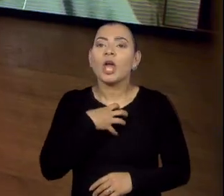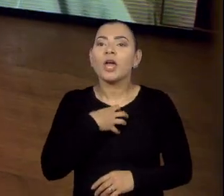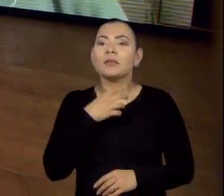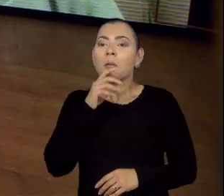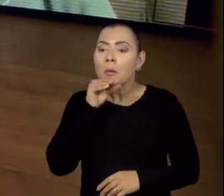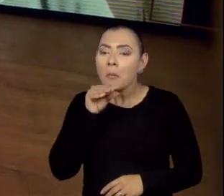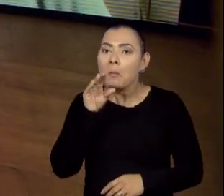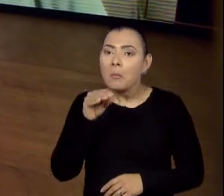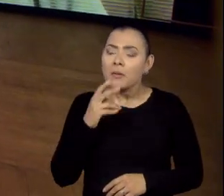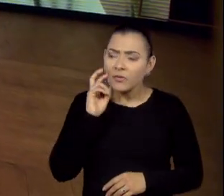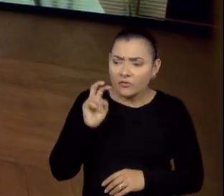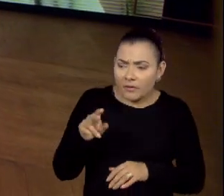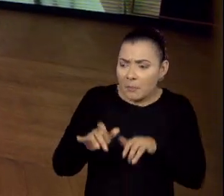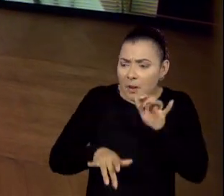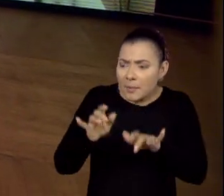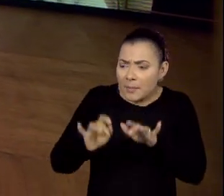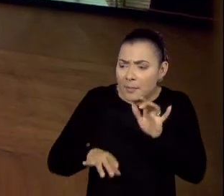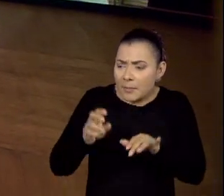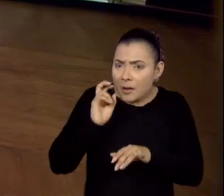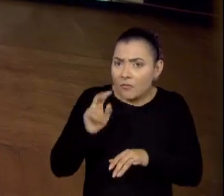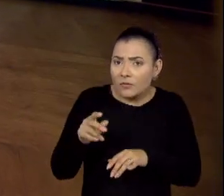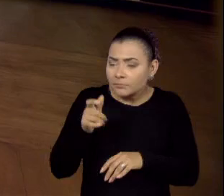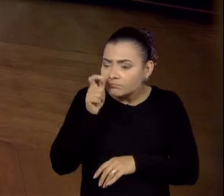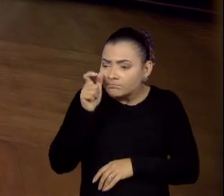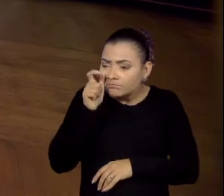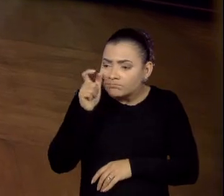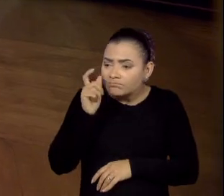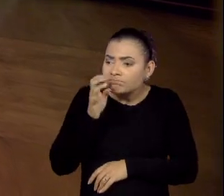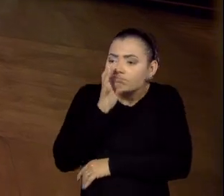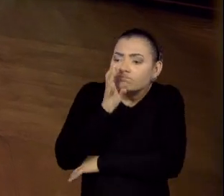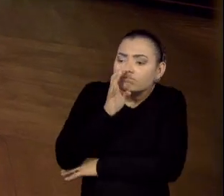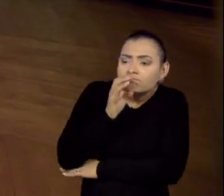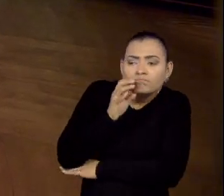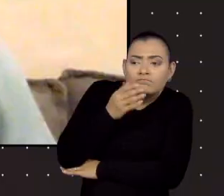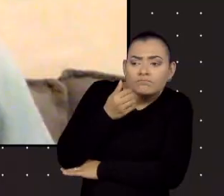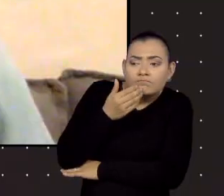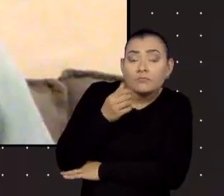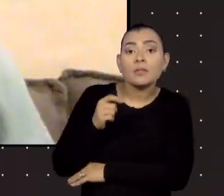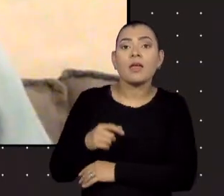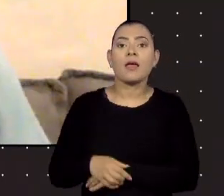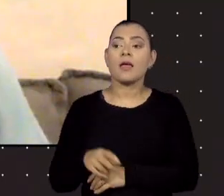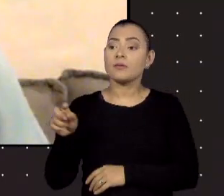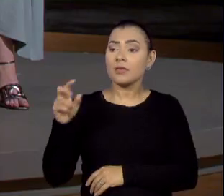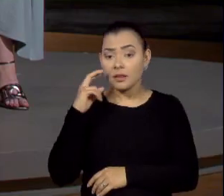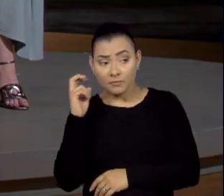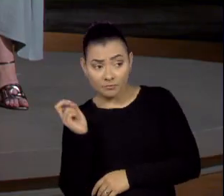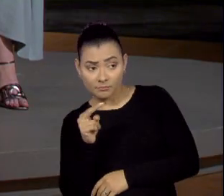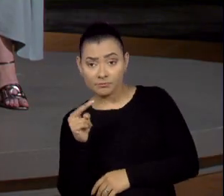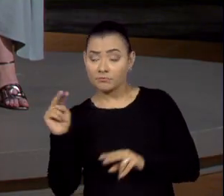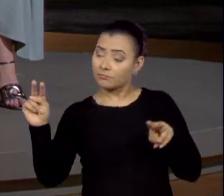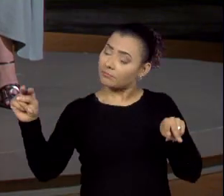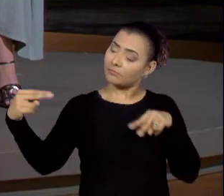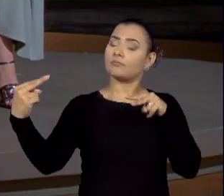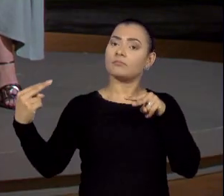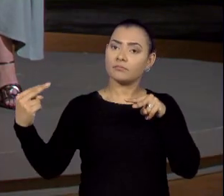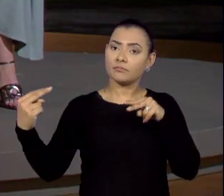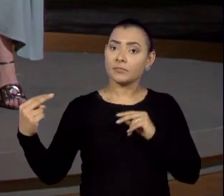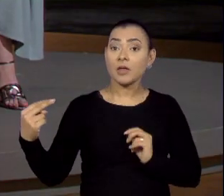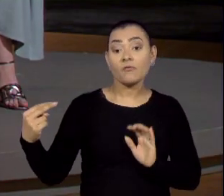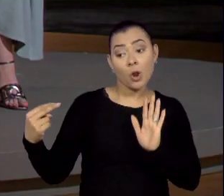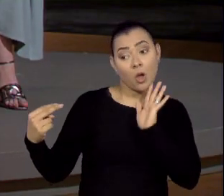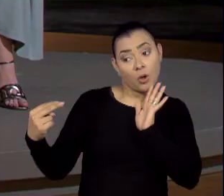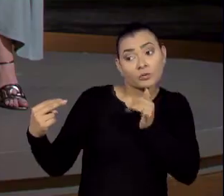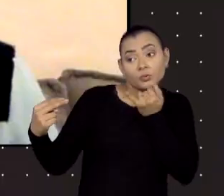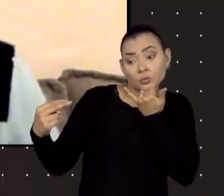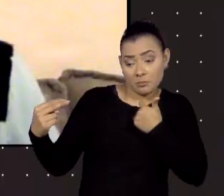eu fiquei olhando aquele homem que eu admirava. Aí ele deu uma olhada e falou, quem é? Eu falei, olha, eu